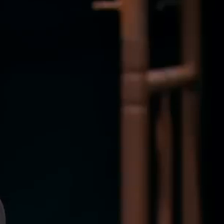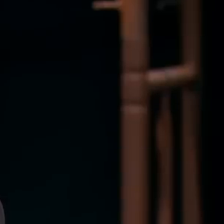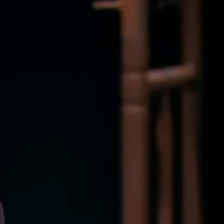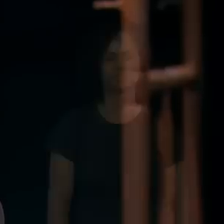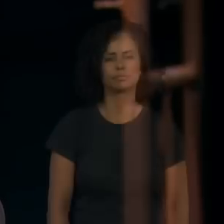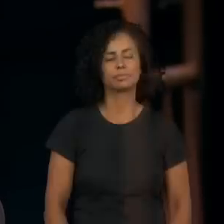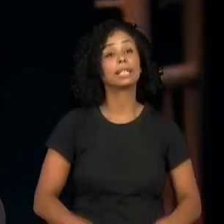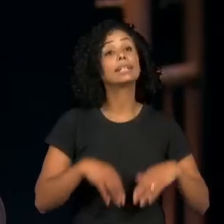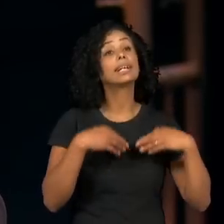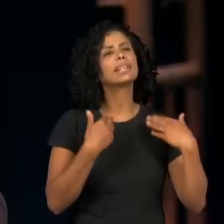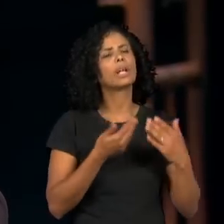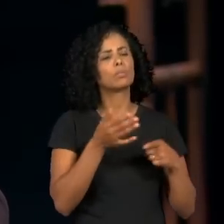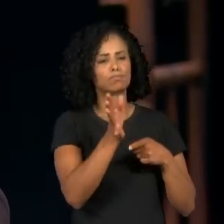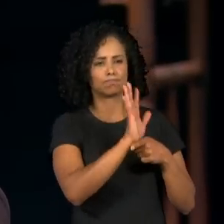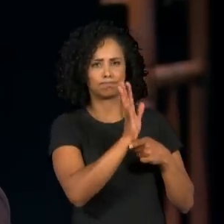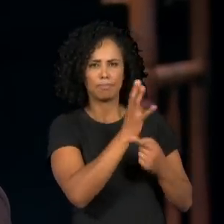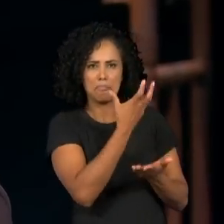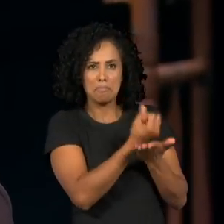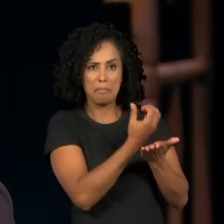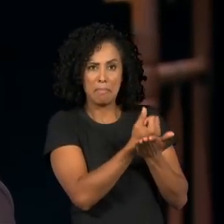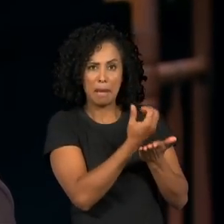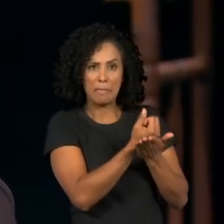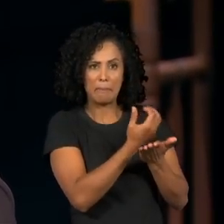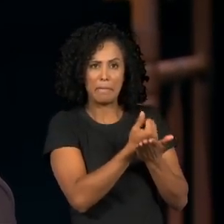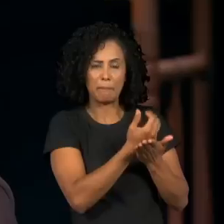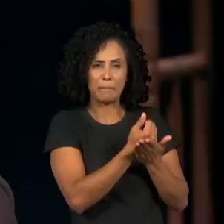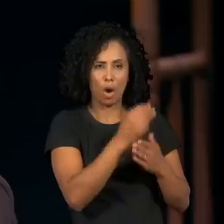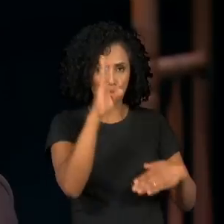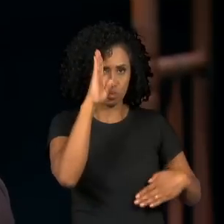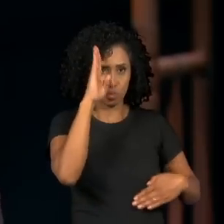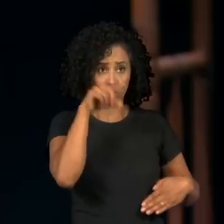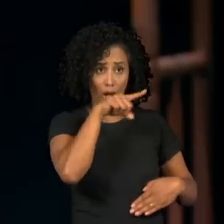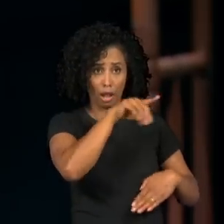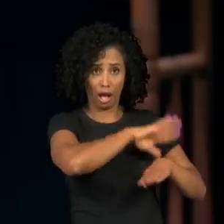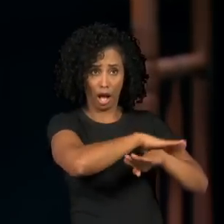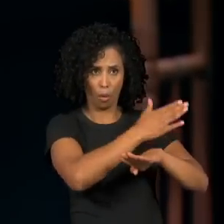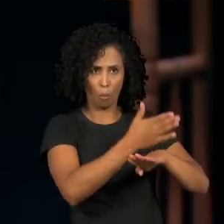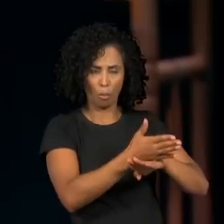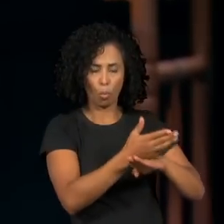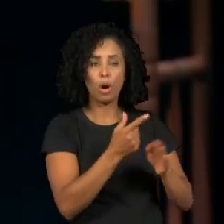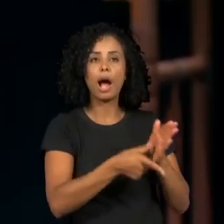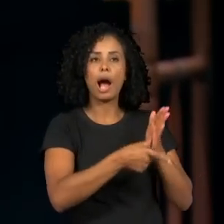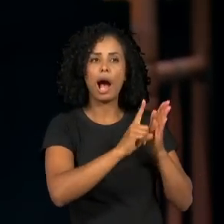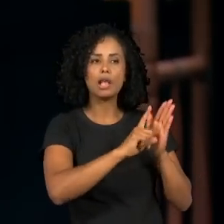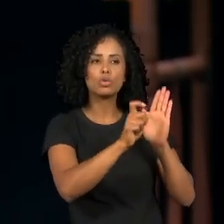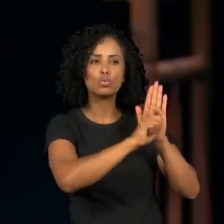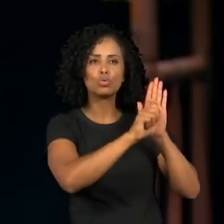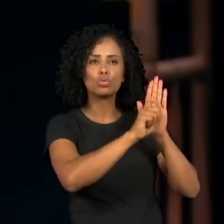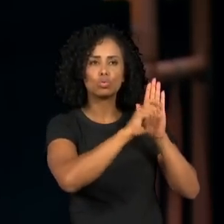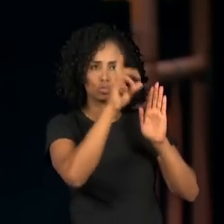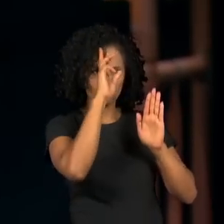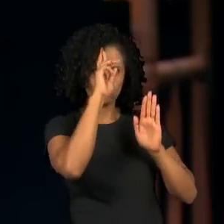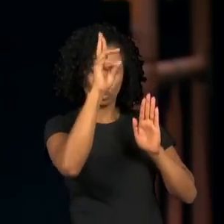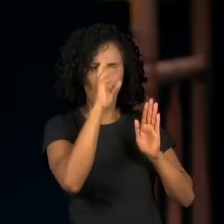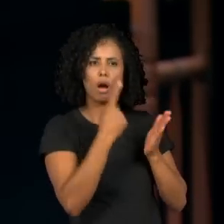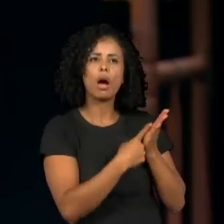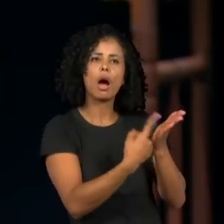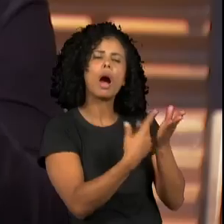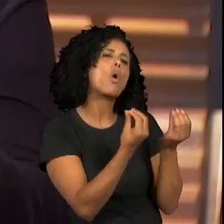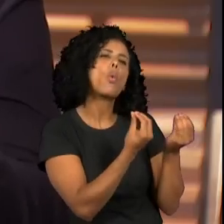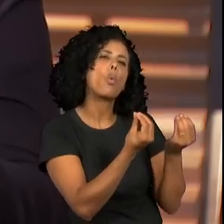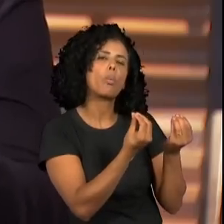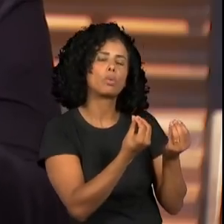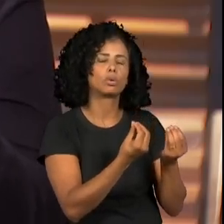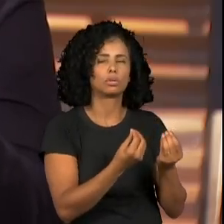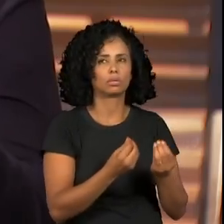Para gravar esse premiadíssimo clipe, o Soldado do Morro, você teve que negociar com o chefe do morro. Sim. Como foi? Cara,